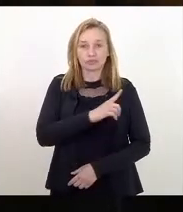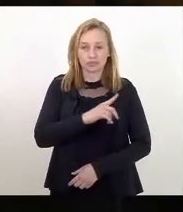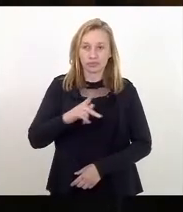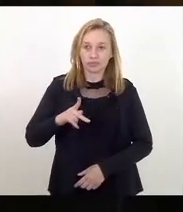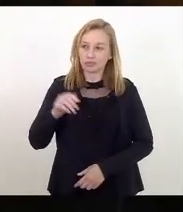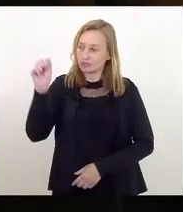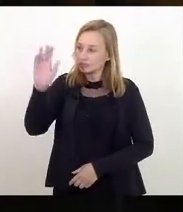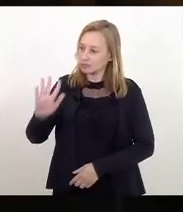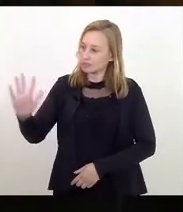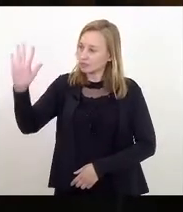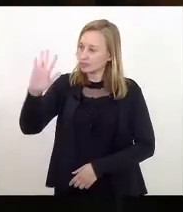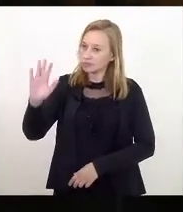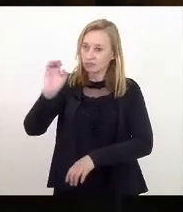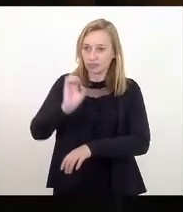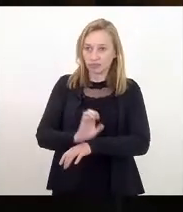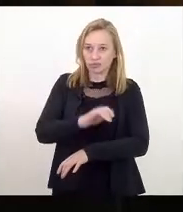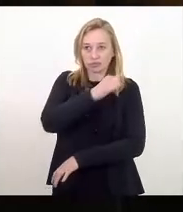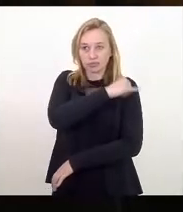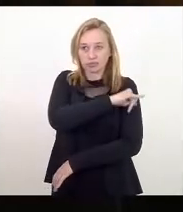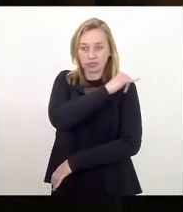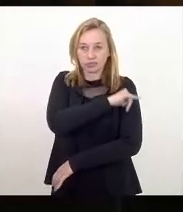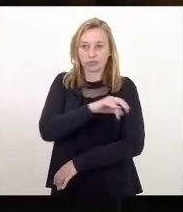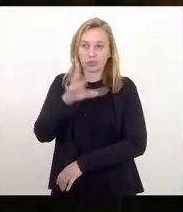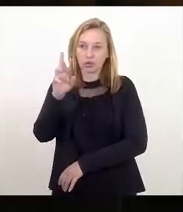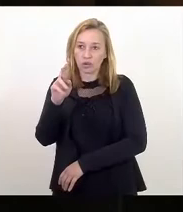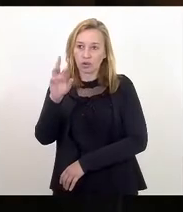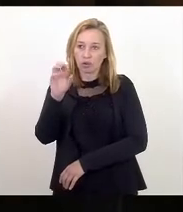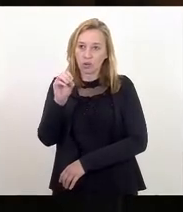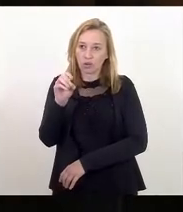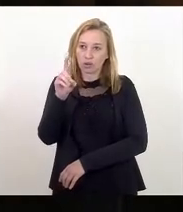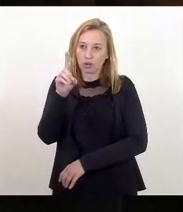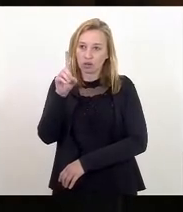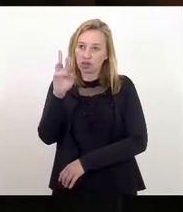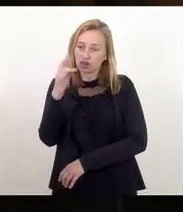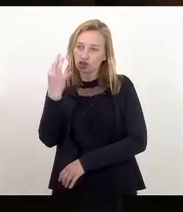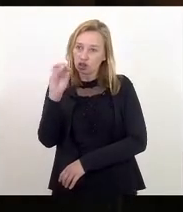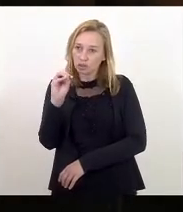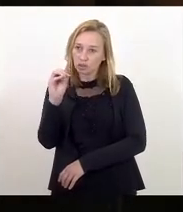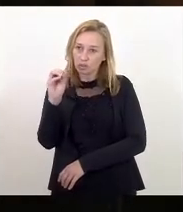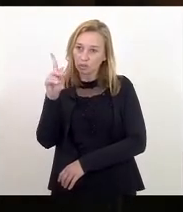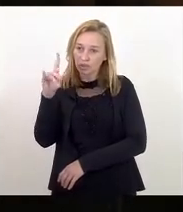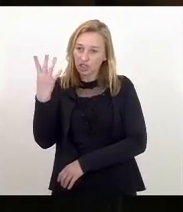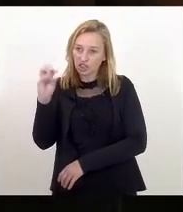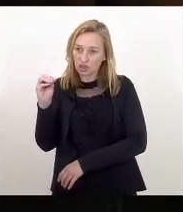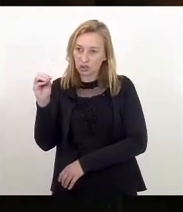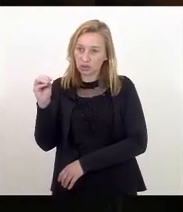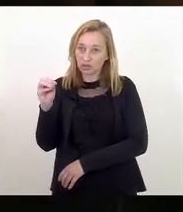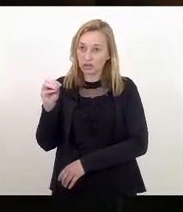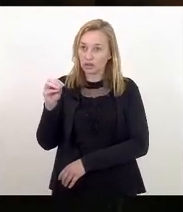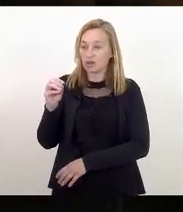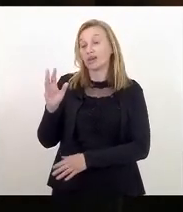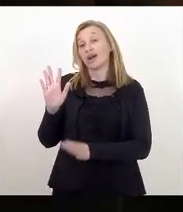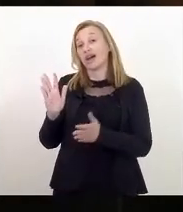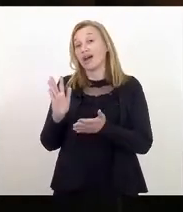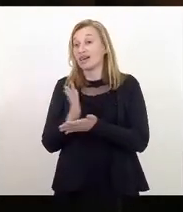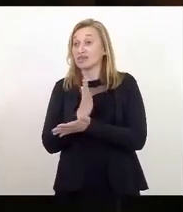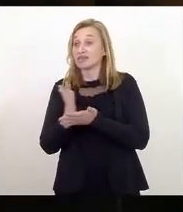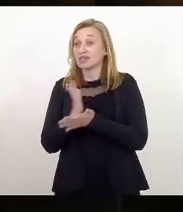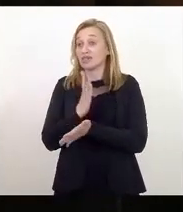do Estado do Rio do Rio Janeiro, Rodrigo Pacheco, a quem eu carinhosamente chamo de vez em quando ou sempre de xará.